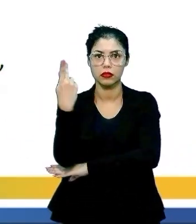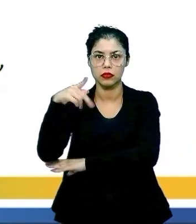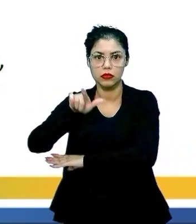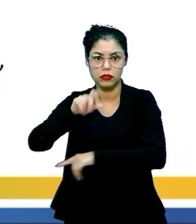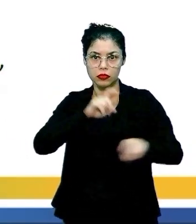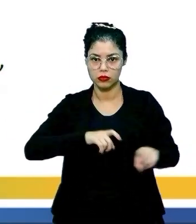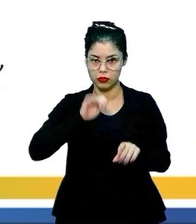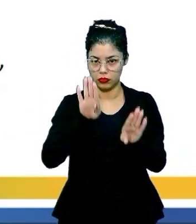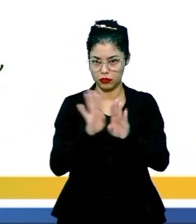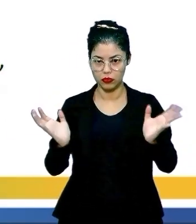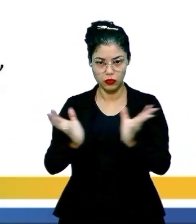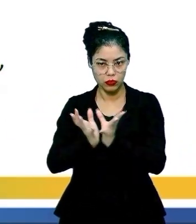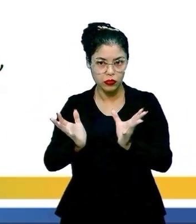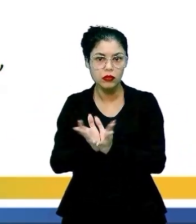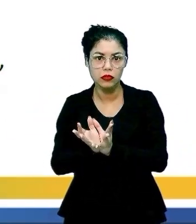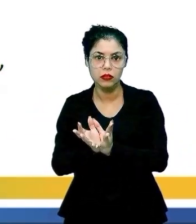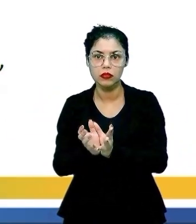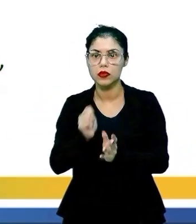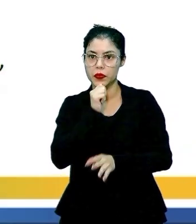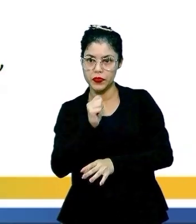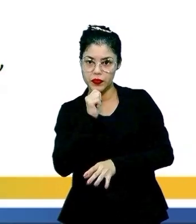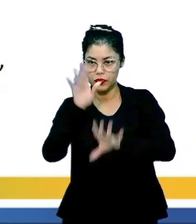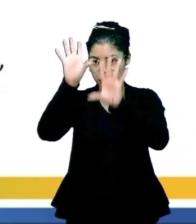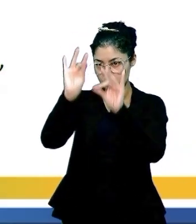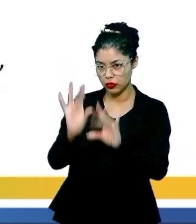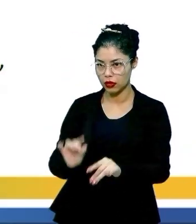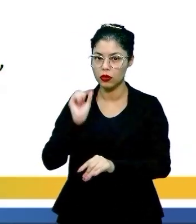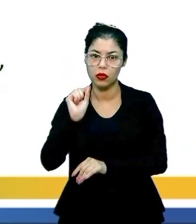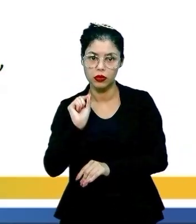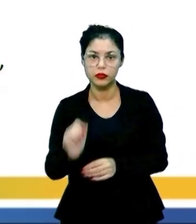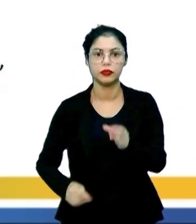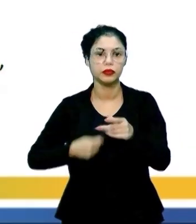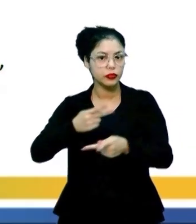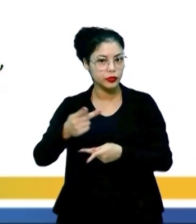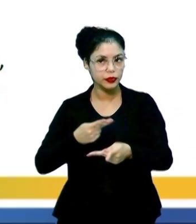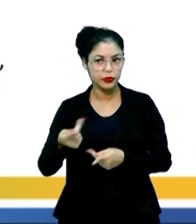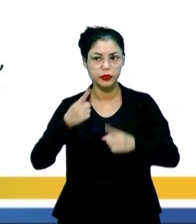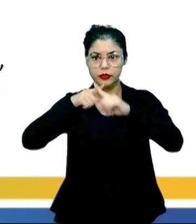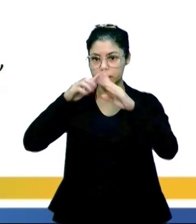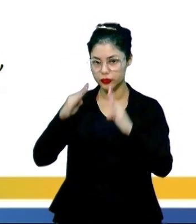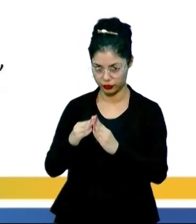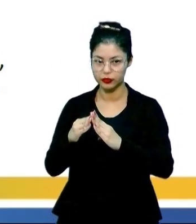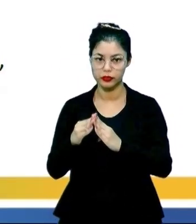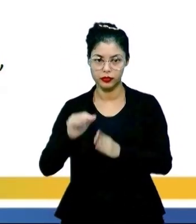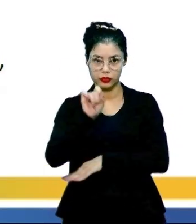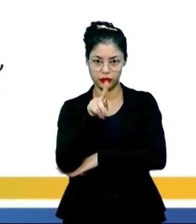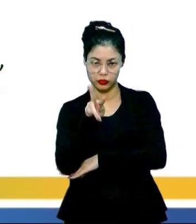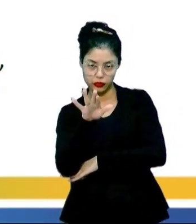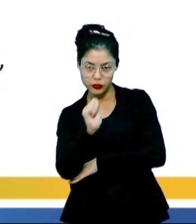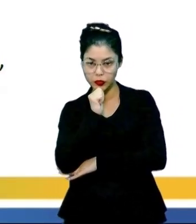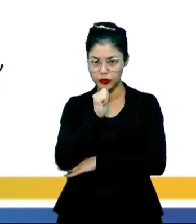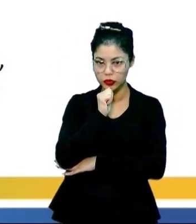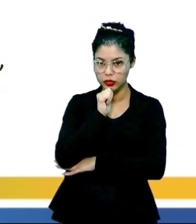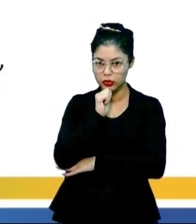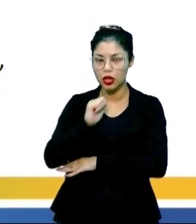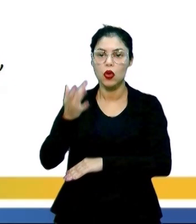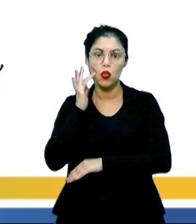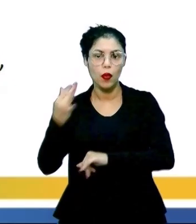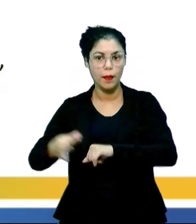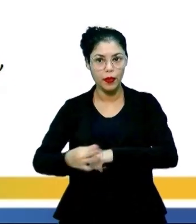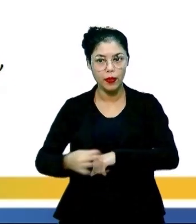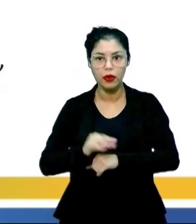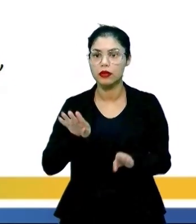colonial. No conjunto de sua escultura, destacam-se os projetos das igrejas de São Francisco de Assis, em Ouro Preto,